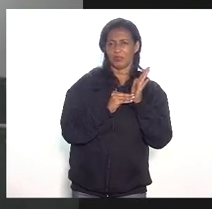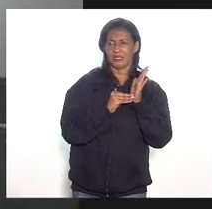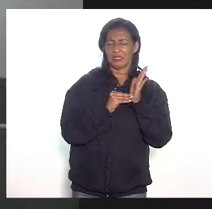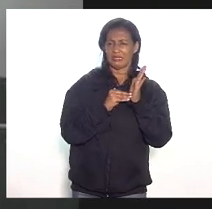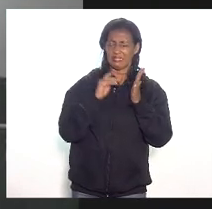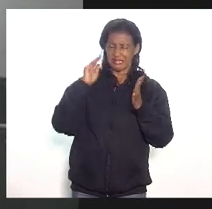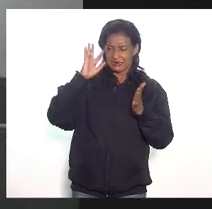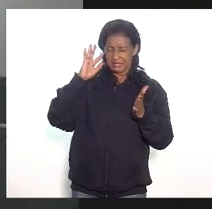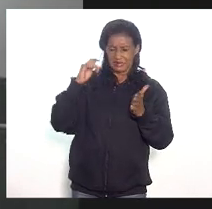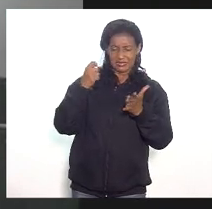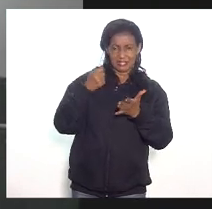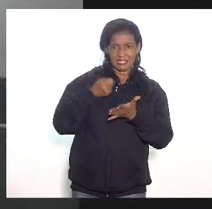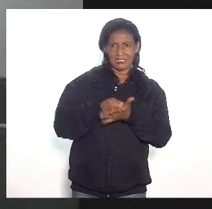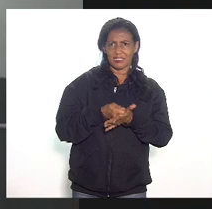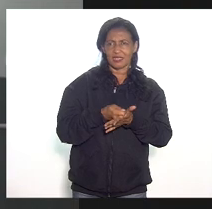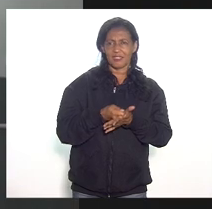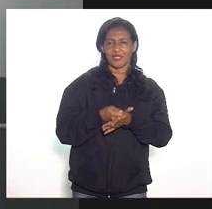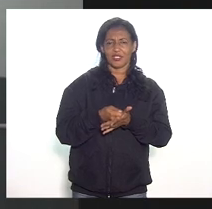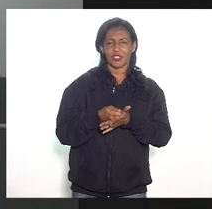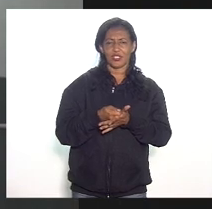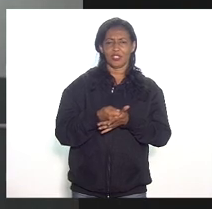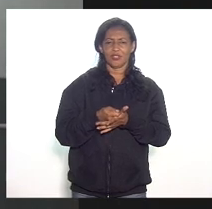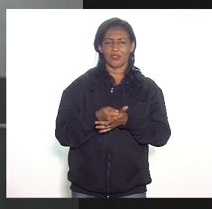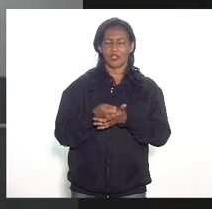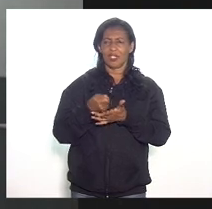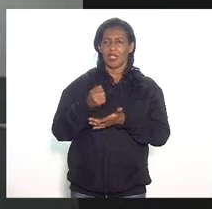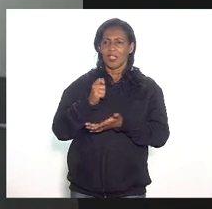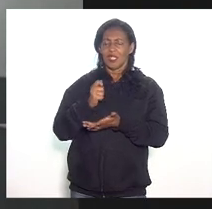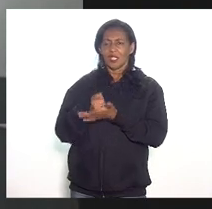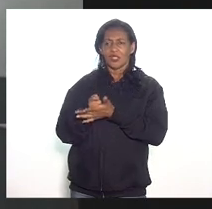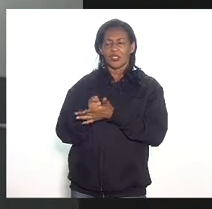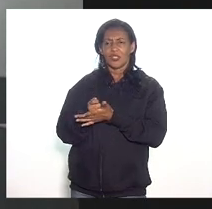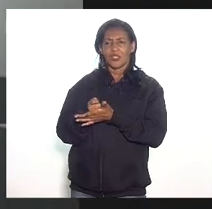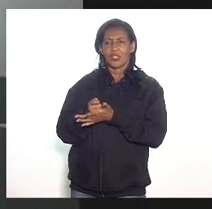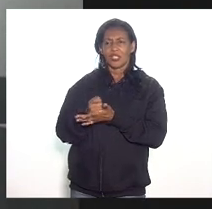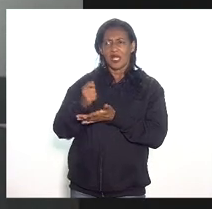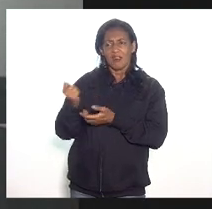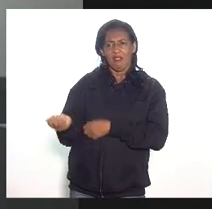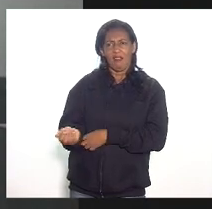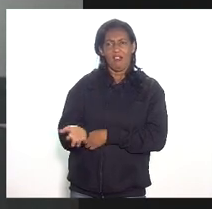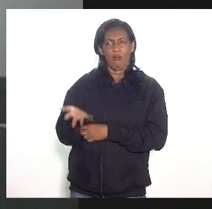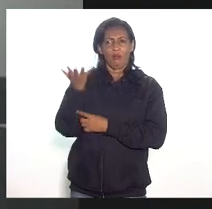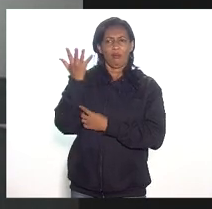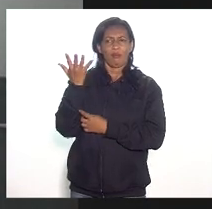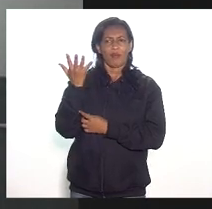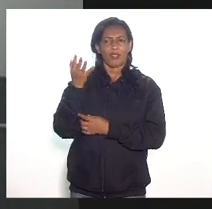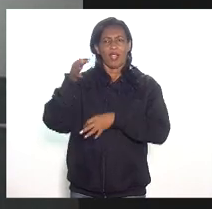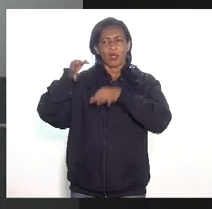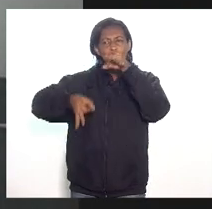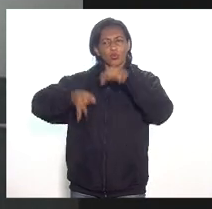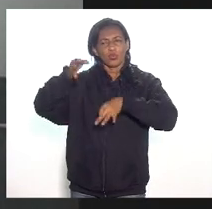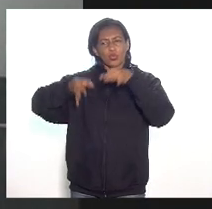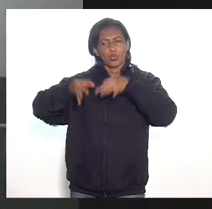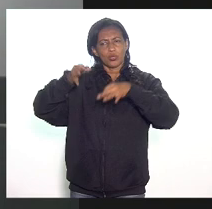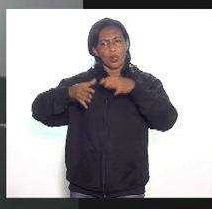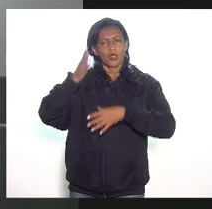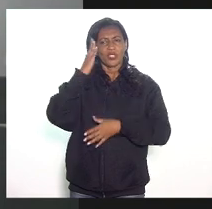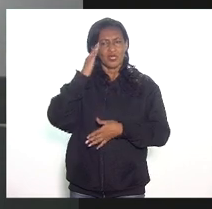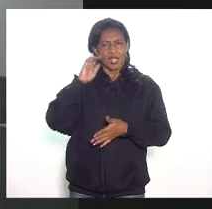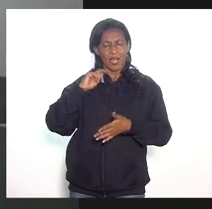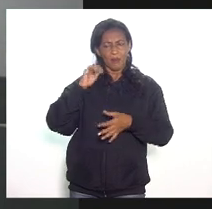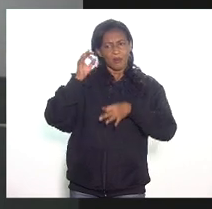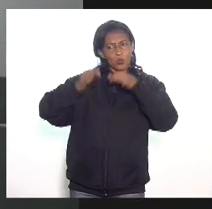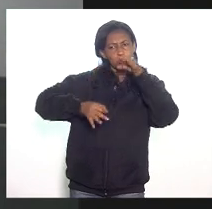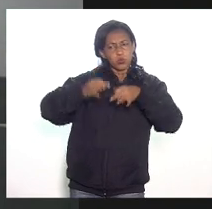de majorar ainda mais as custas judiciais. A gente sabe que o sistema de justiça